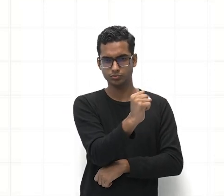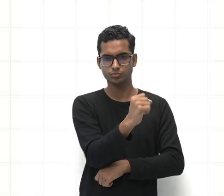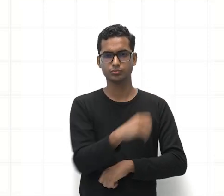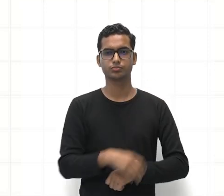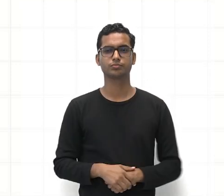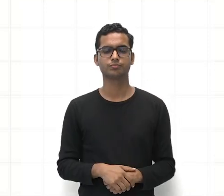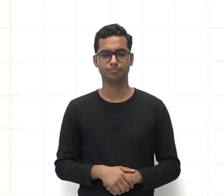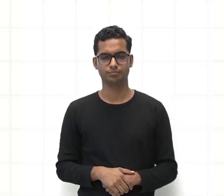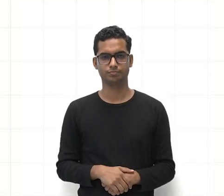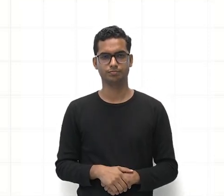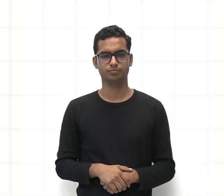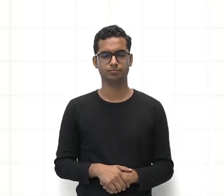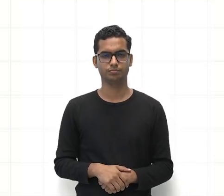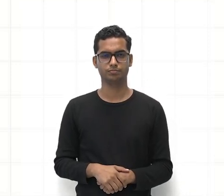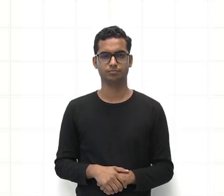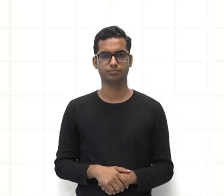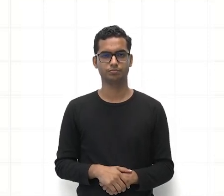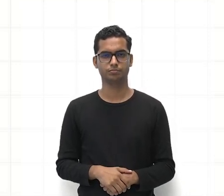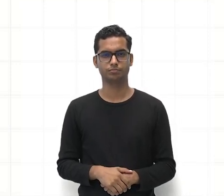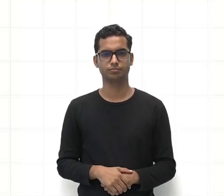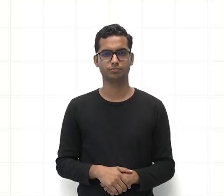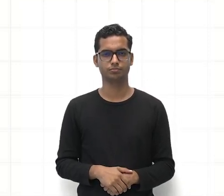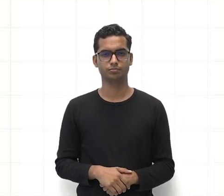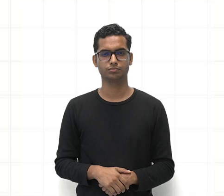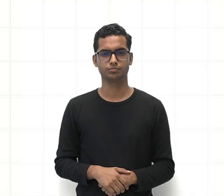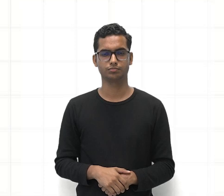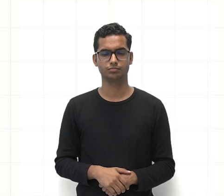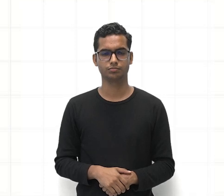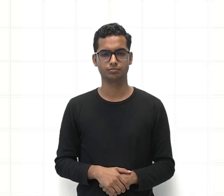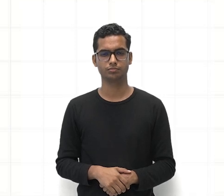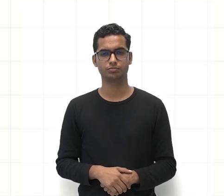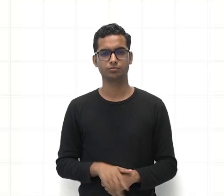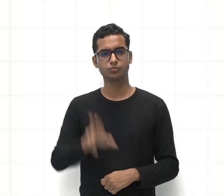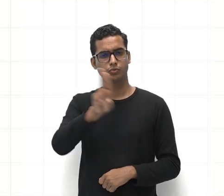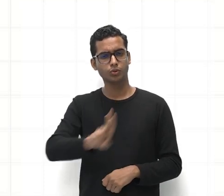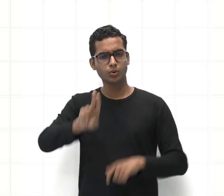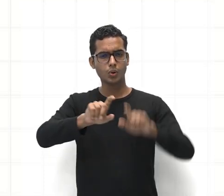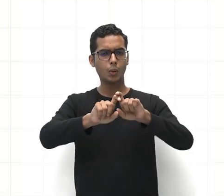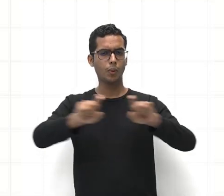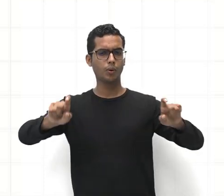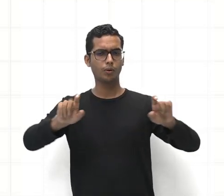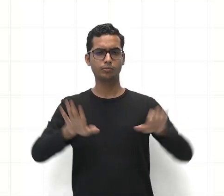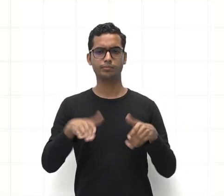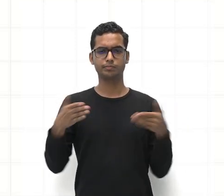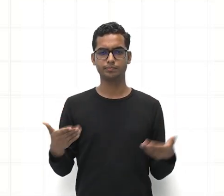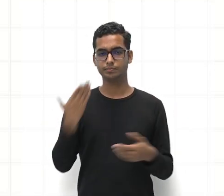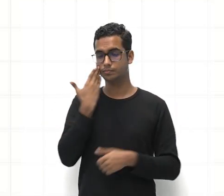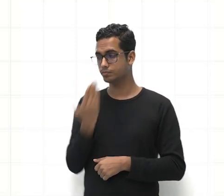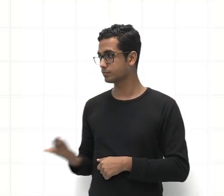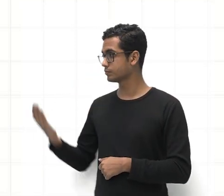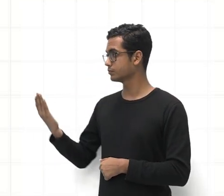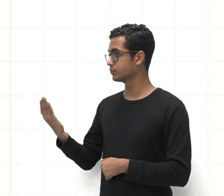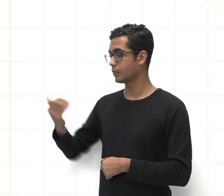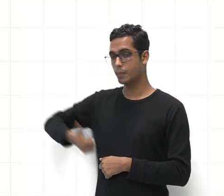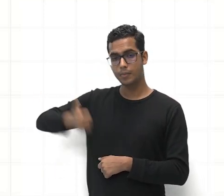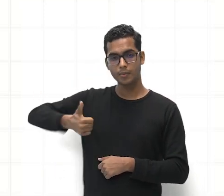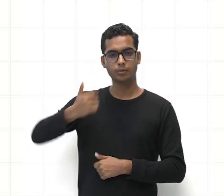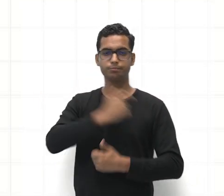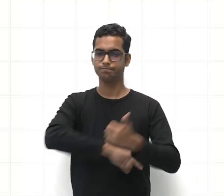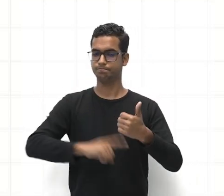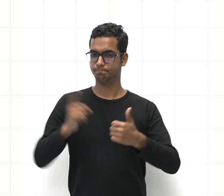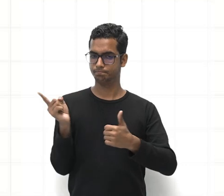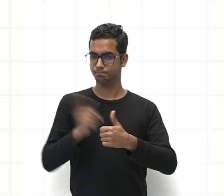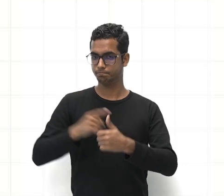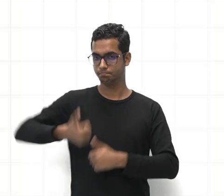100,98, né, no caso aqui de 100,98, podemos usar a seguinte fórmula. Qual vai ser o valor percentual? Então, o